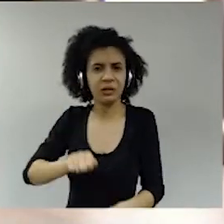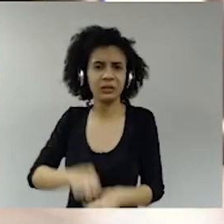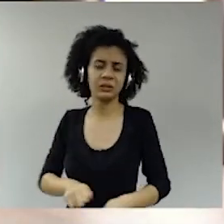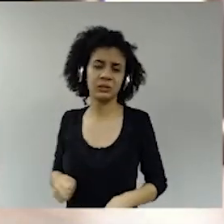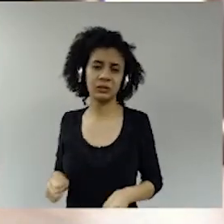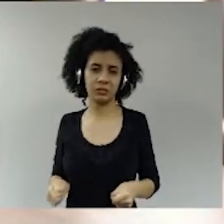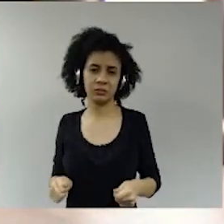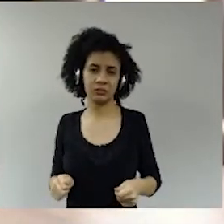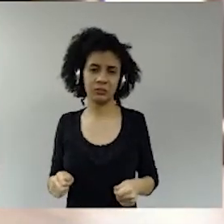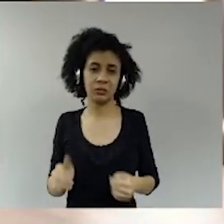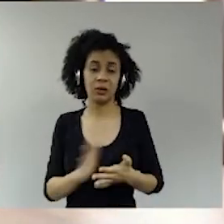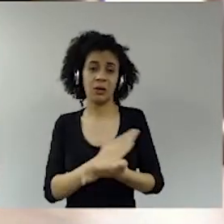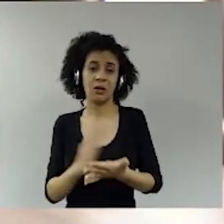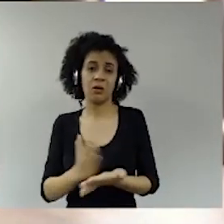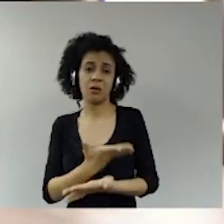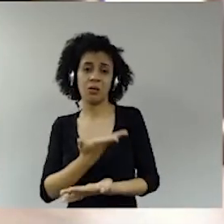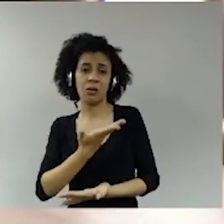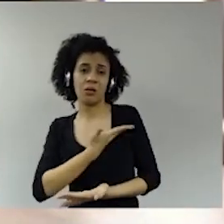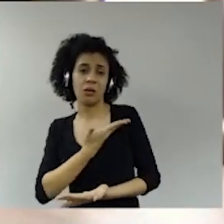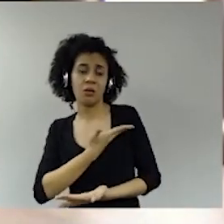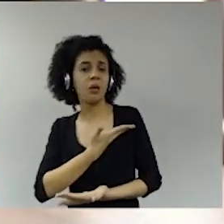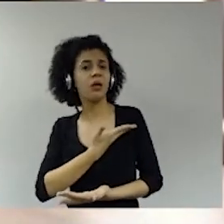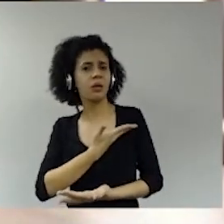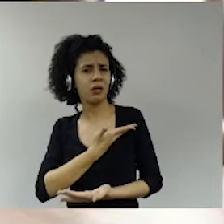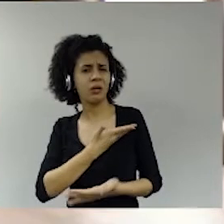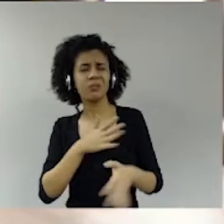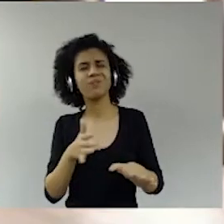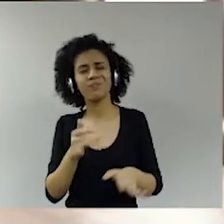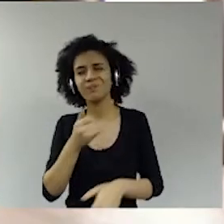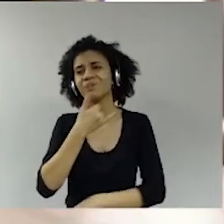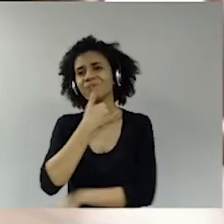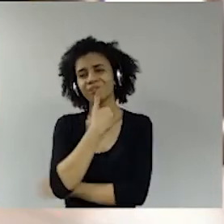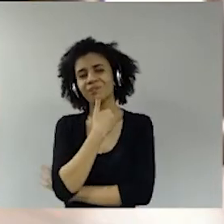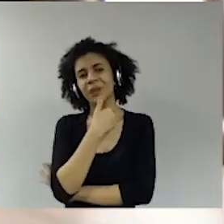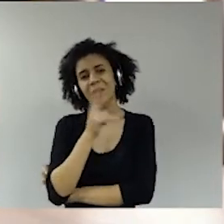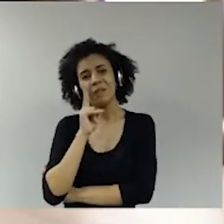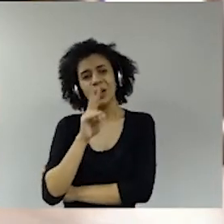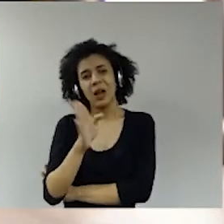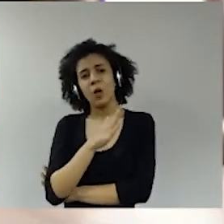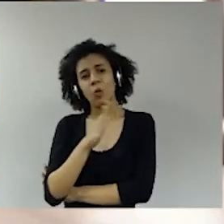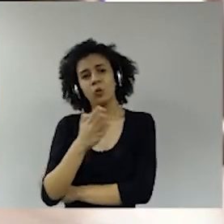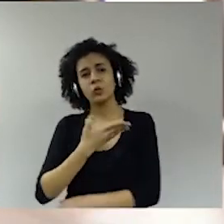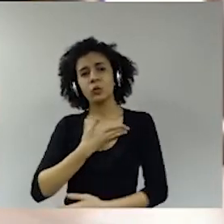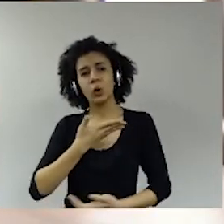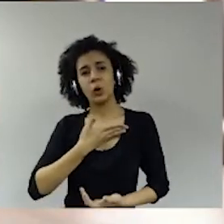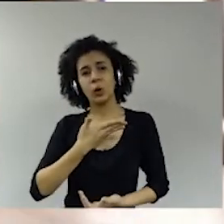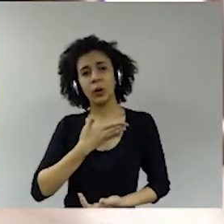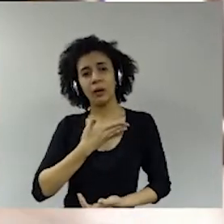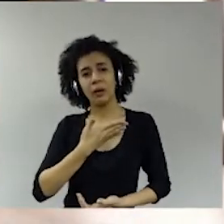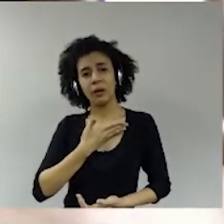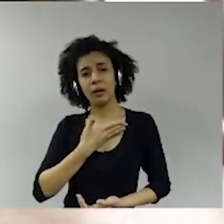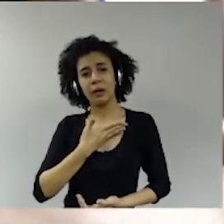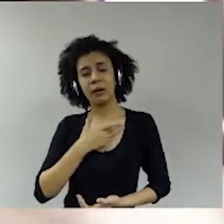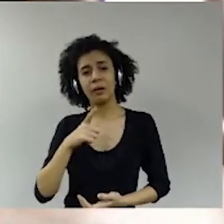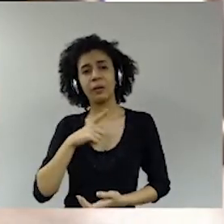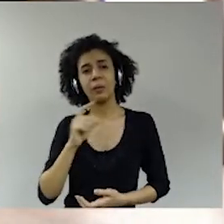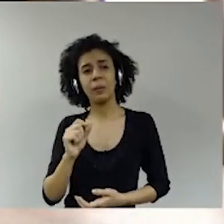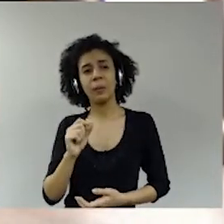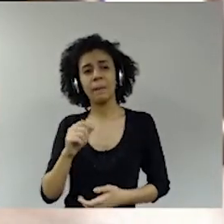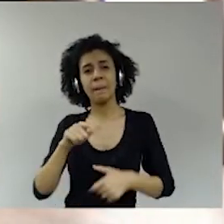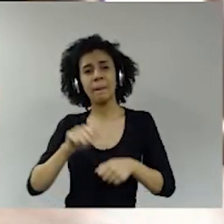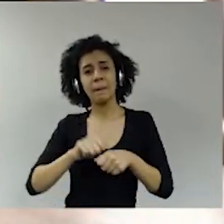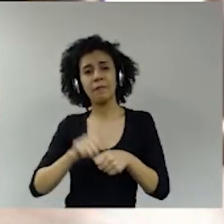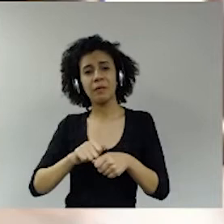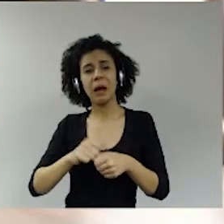Vemos também colegas, infelizmente, e isso me entristece, colegas advogados e advogadas,